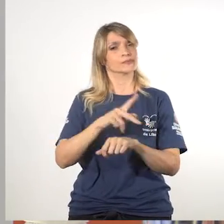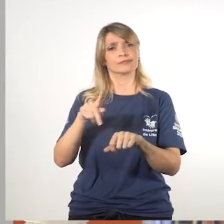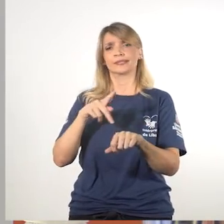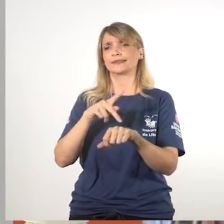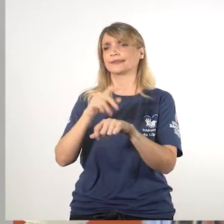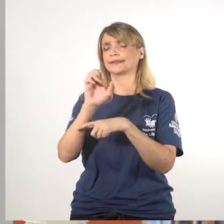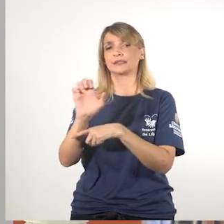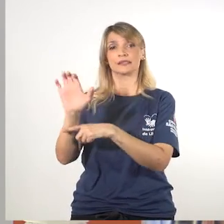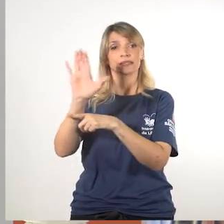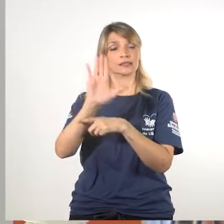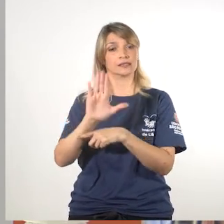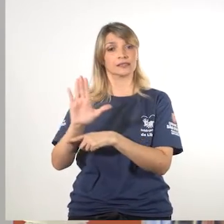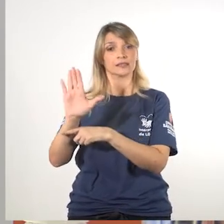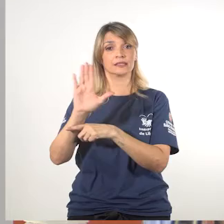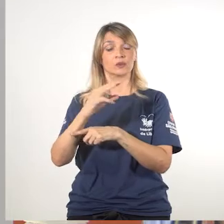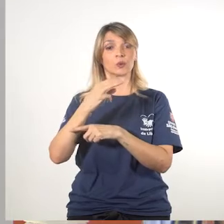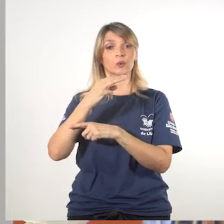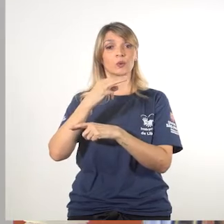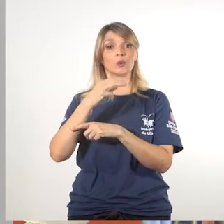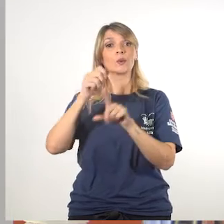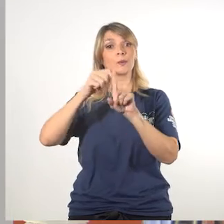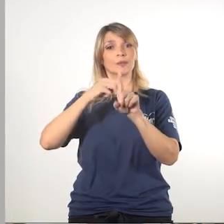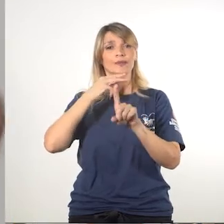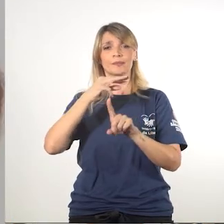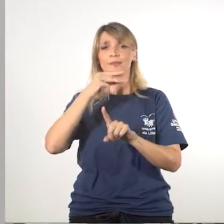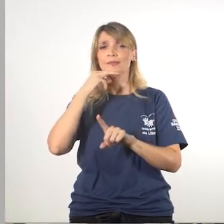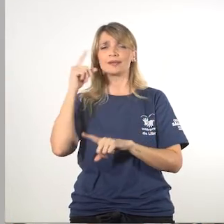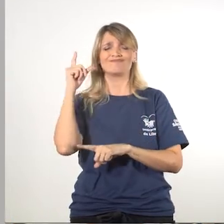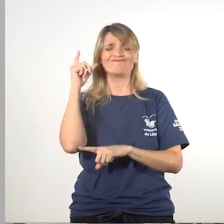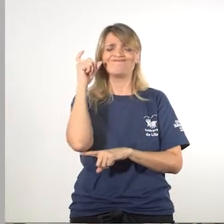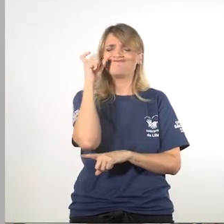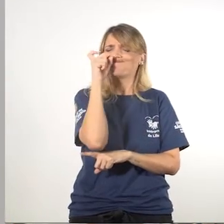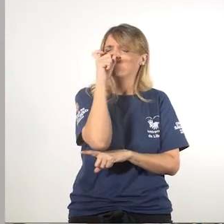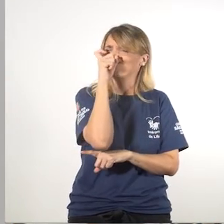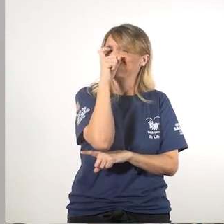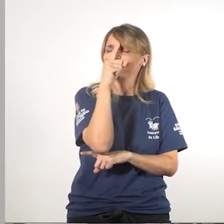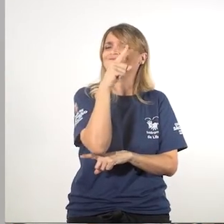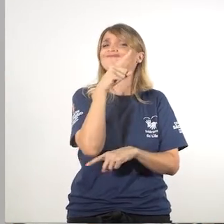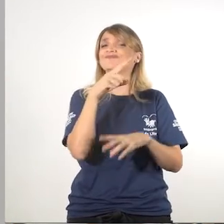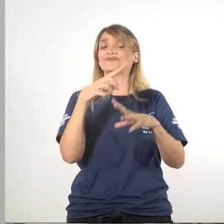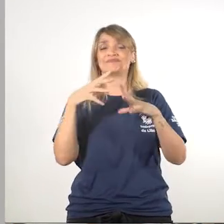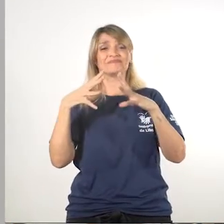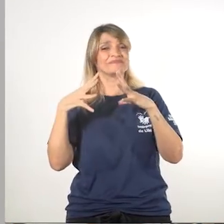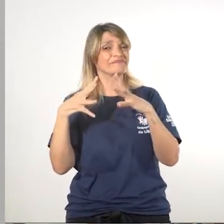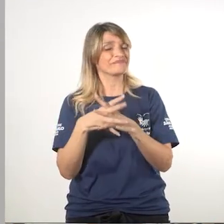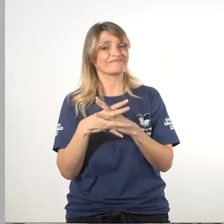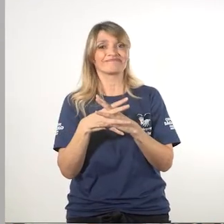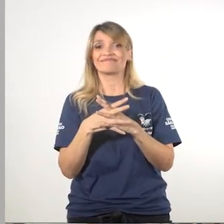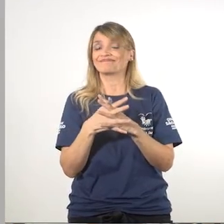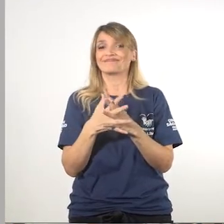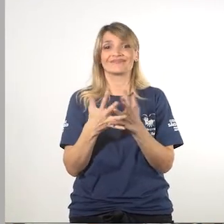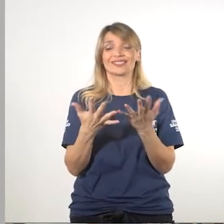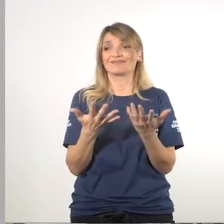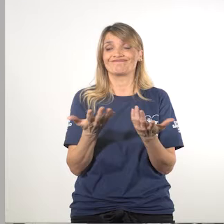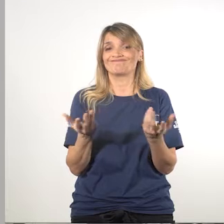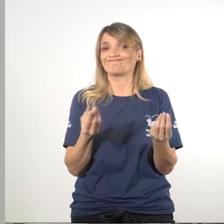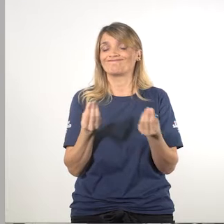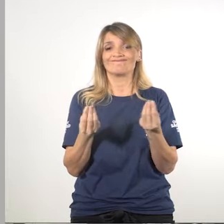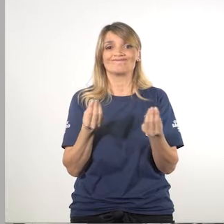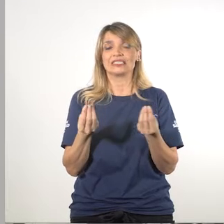estado, um mês de março muito difícil, e não temos no horizonte, a não